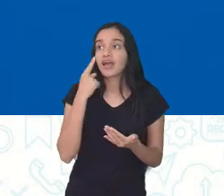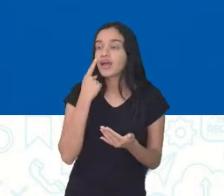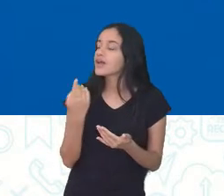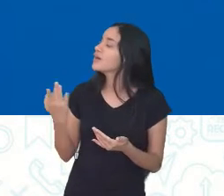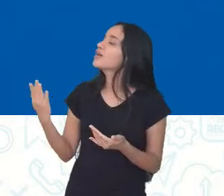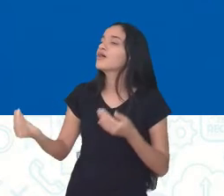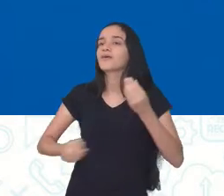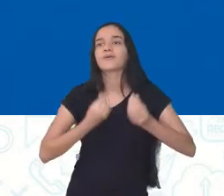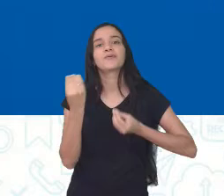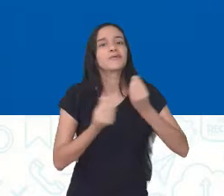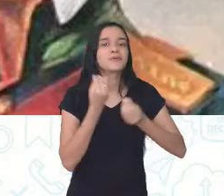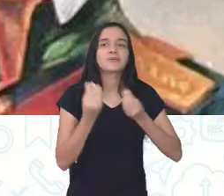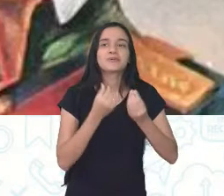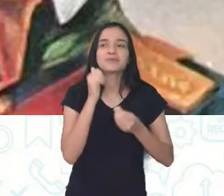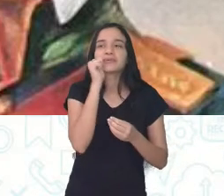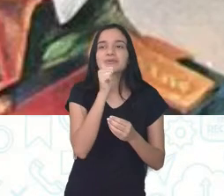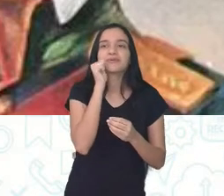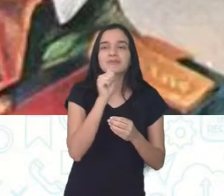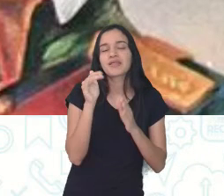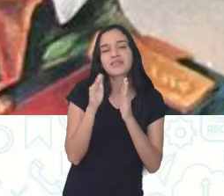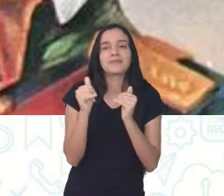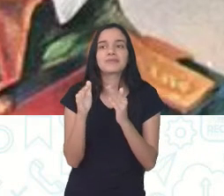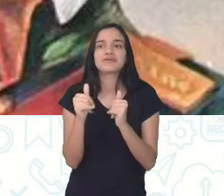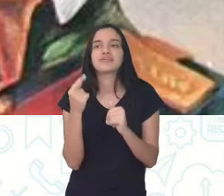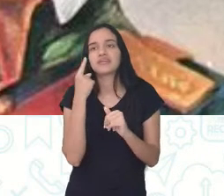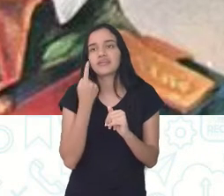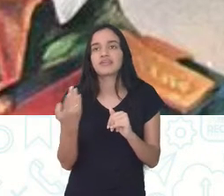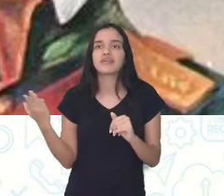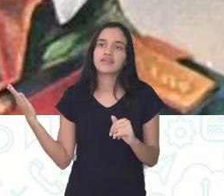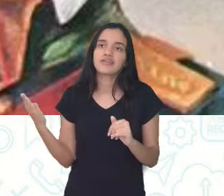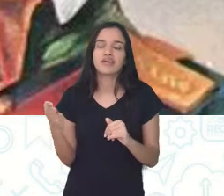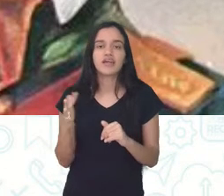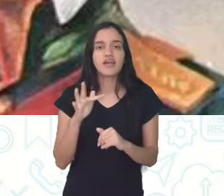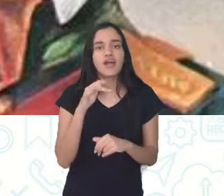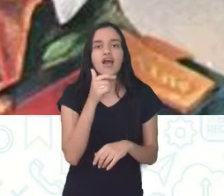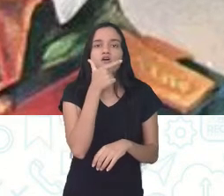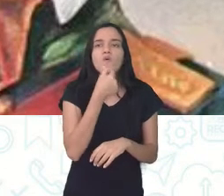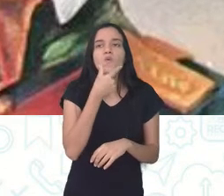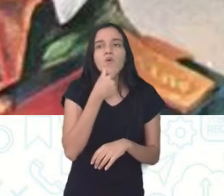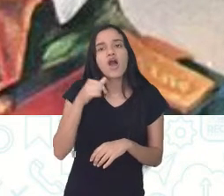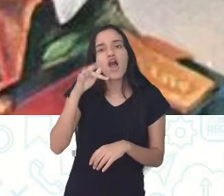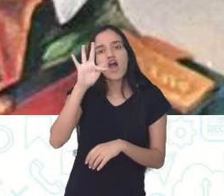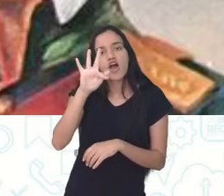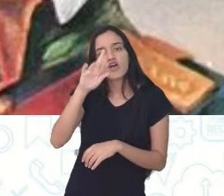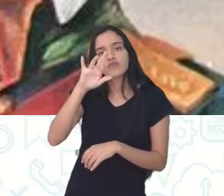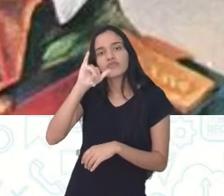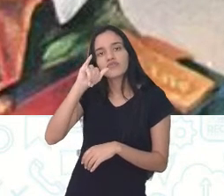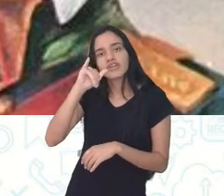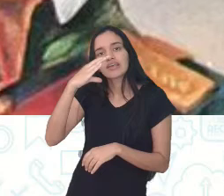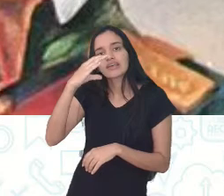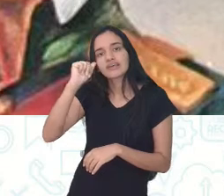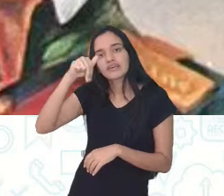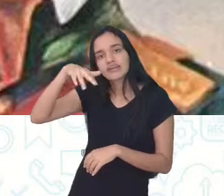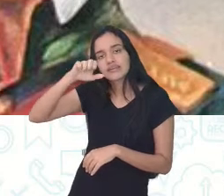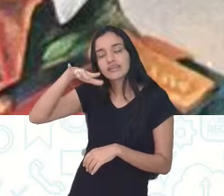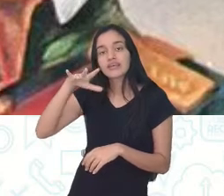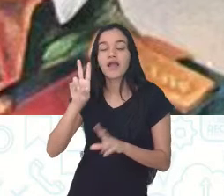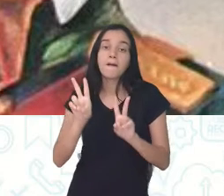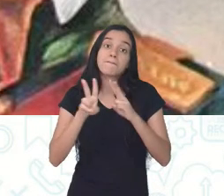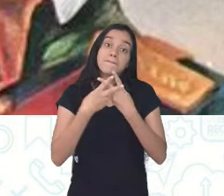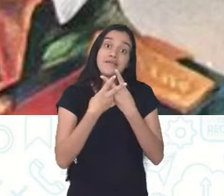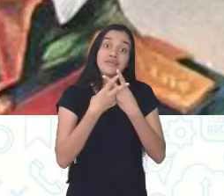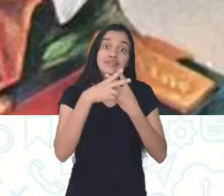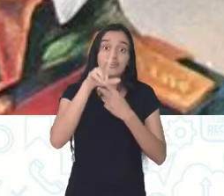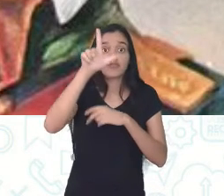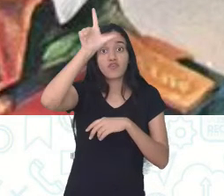como a menina está pedindo aí. Veja, Frei Caneca, né, na questão aí, né, foi condenado, preso, foi um dos